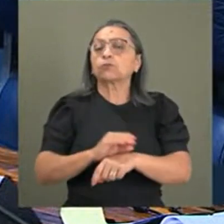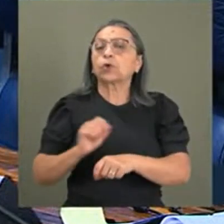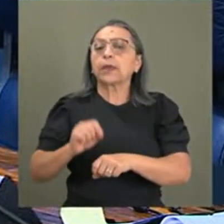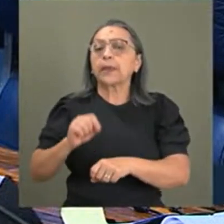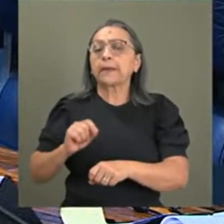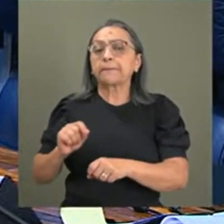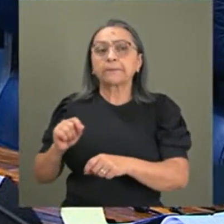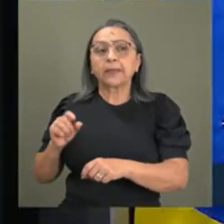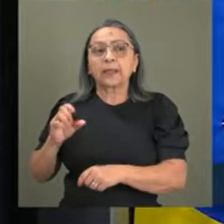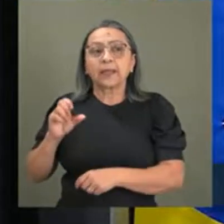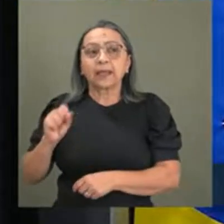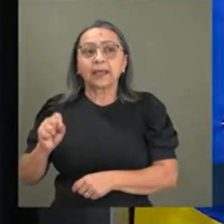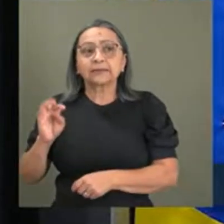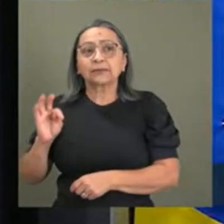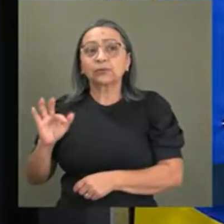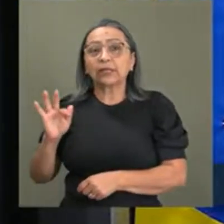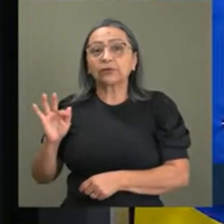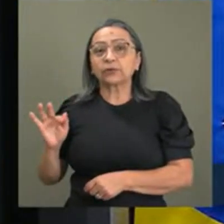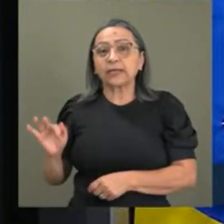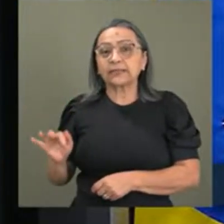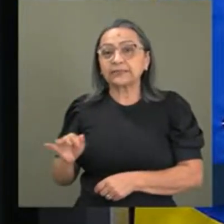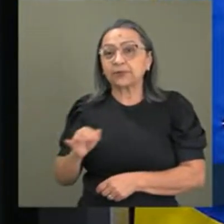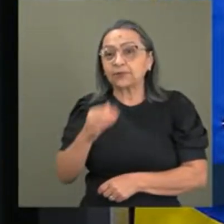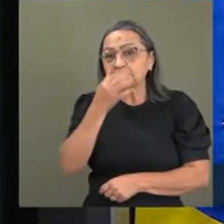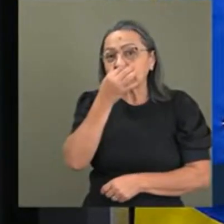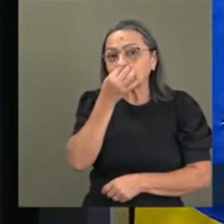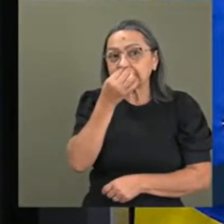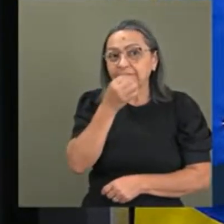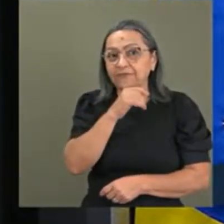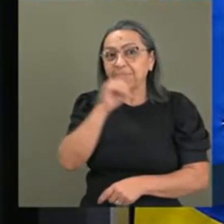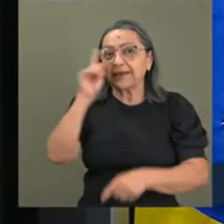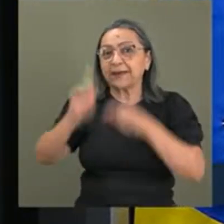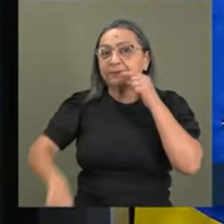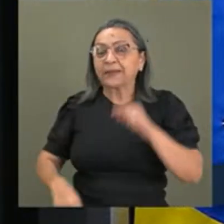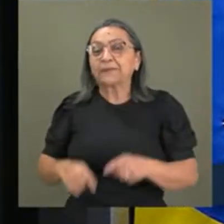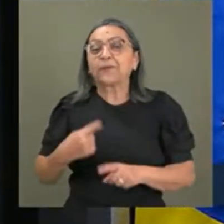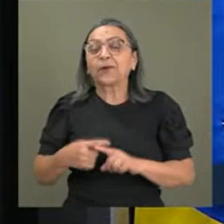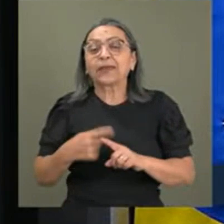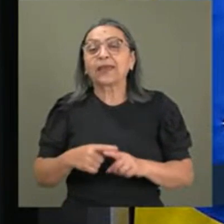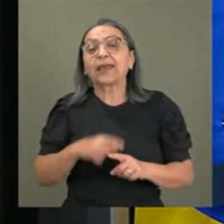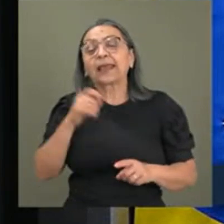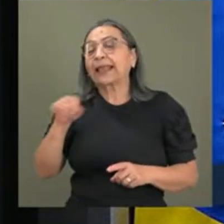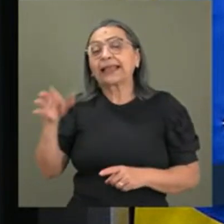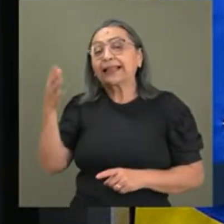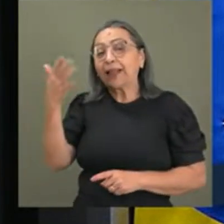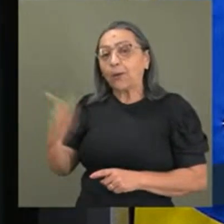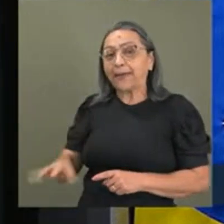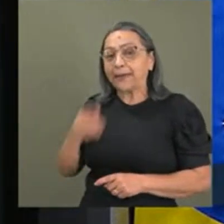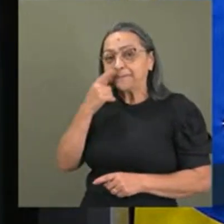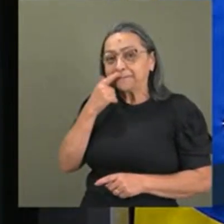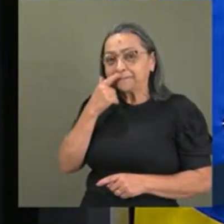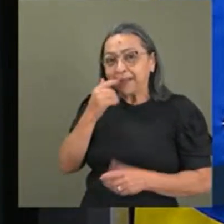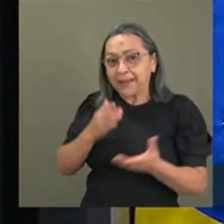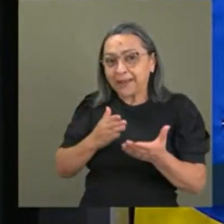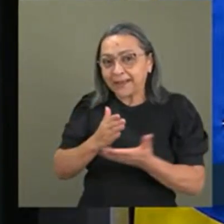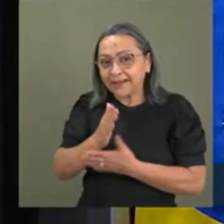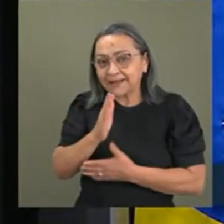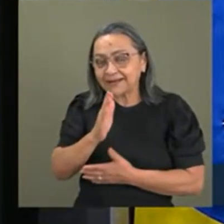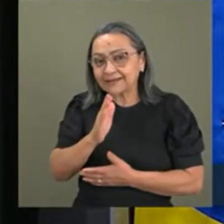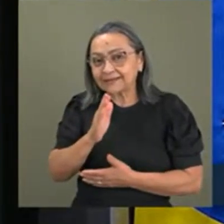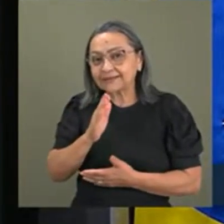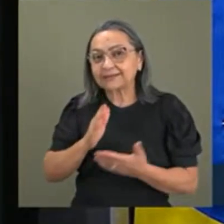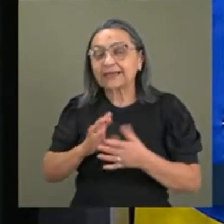impedindo o STF de legislar contra a população brasileira que não quer a legalização